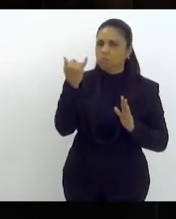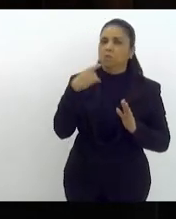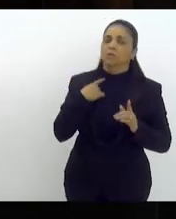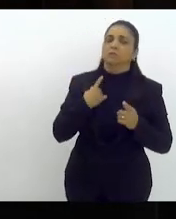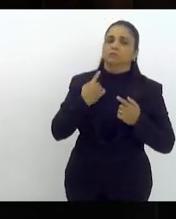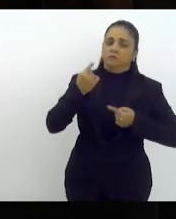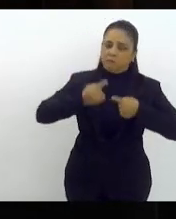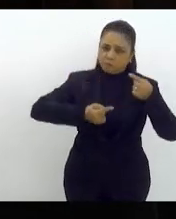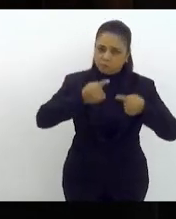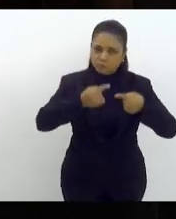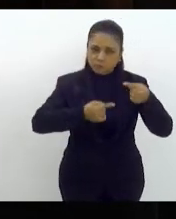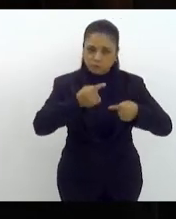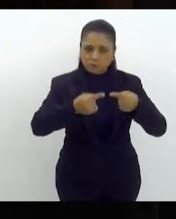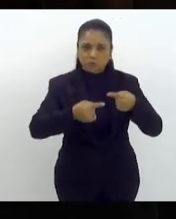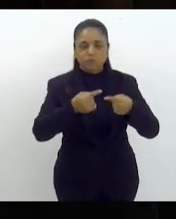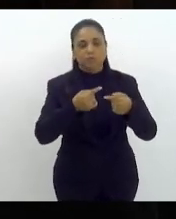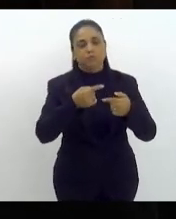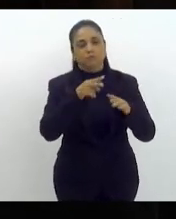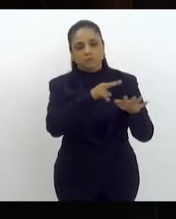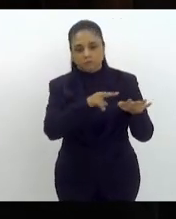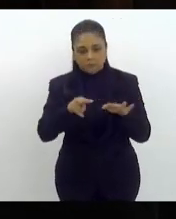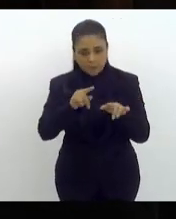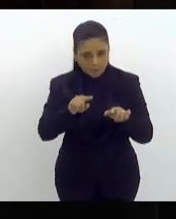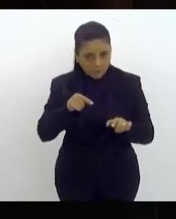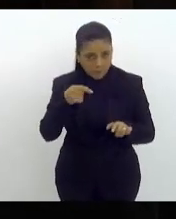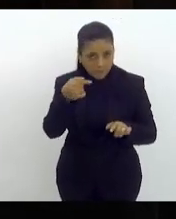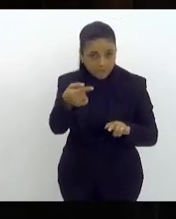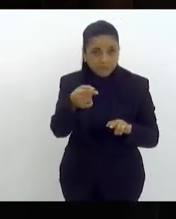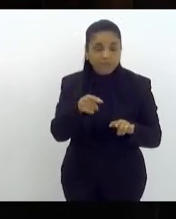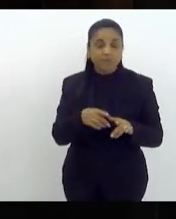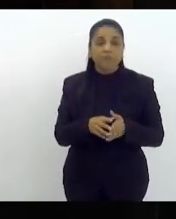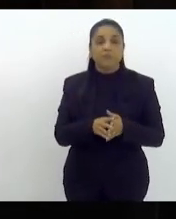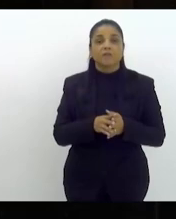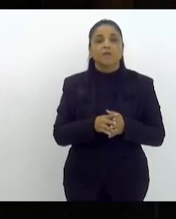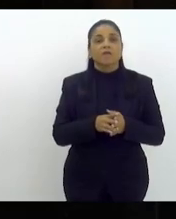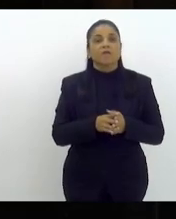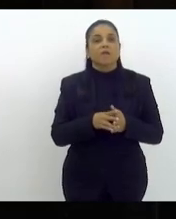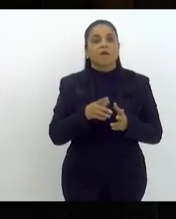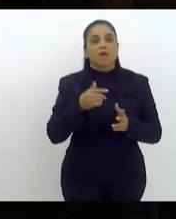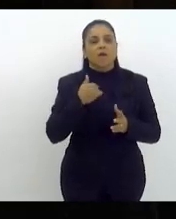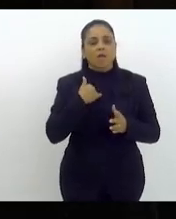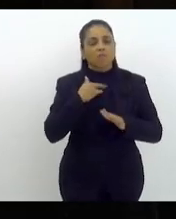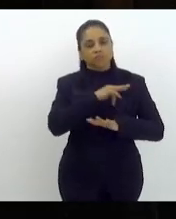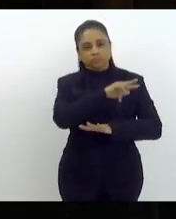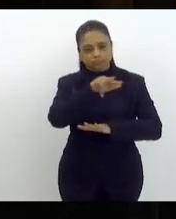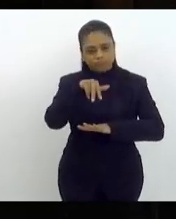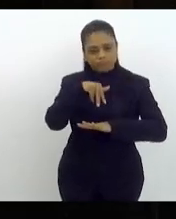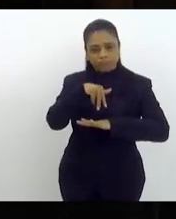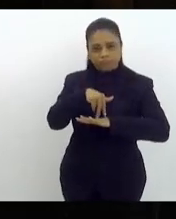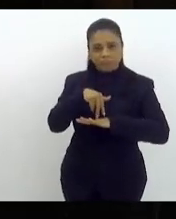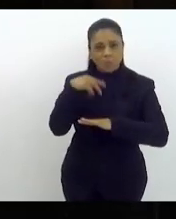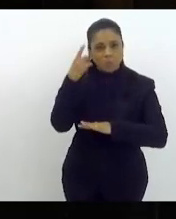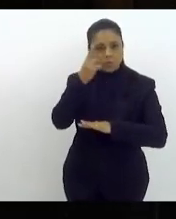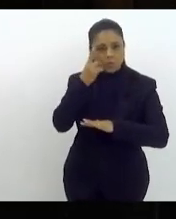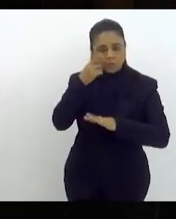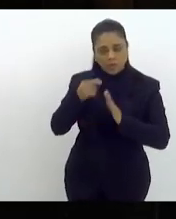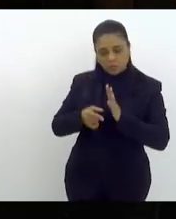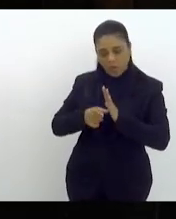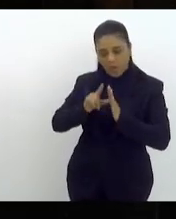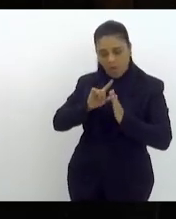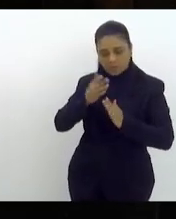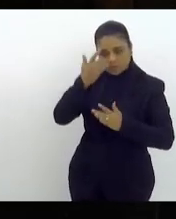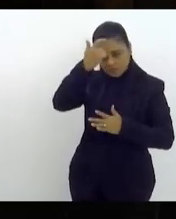também nos próximos dias é algo com toda vênia ao Deputado que me antecede